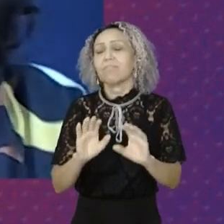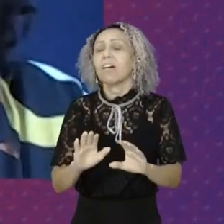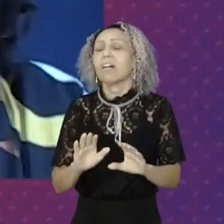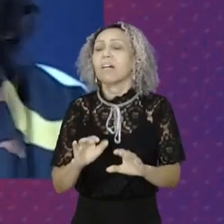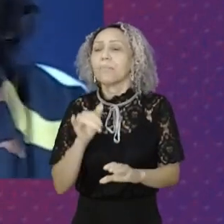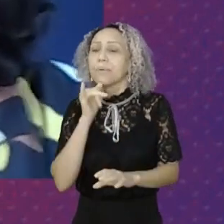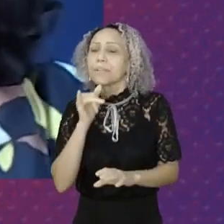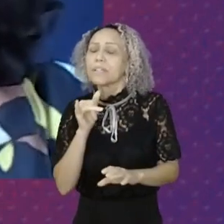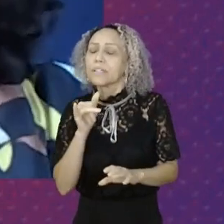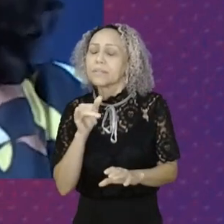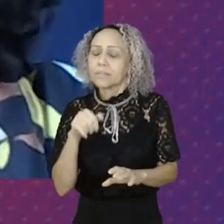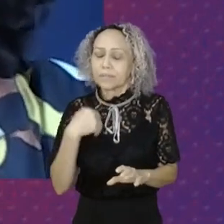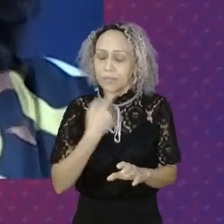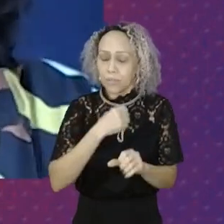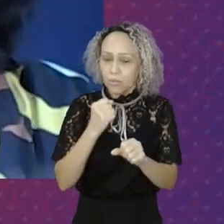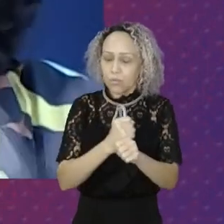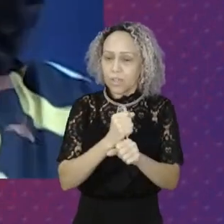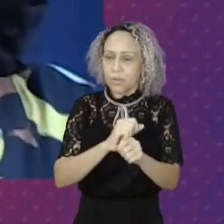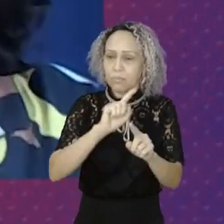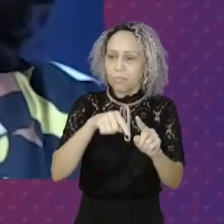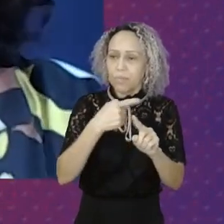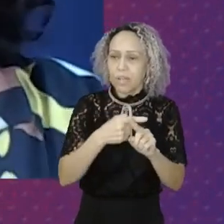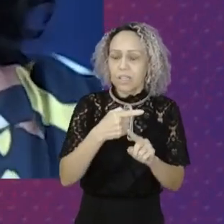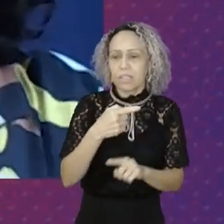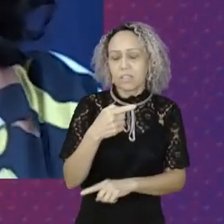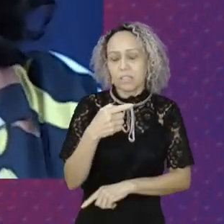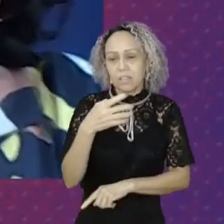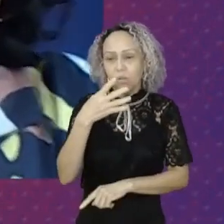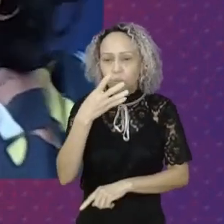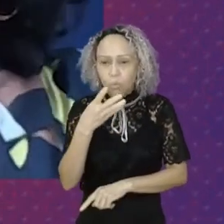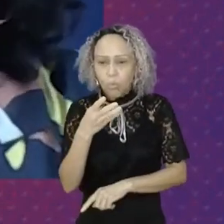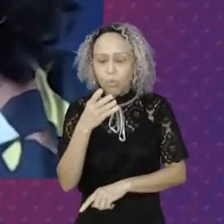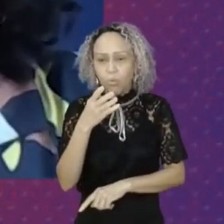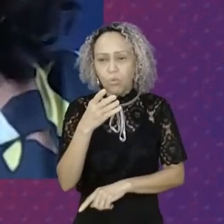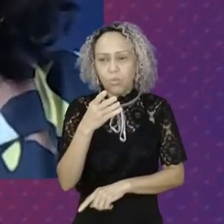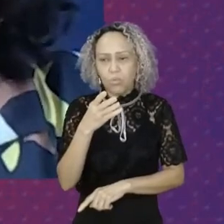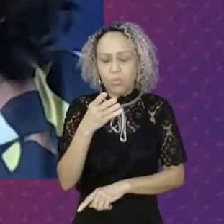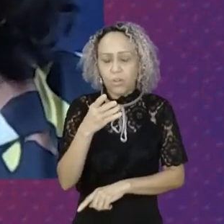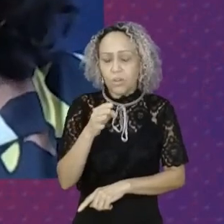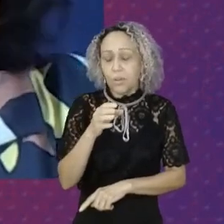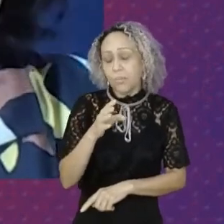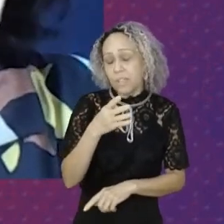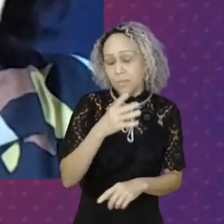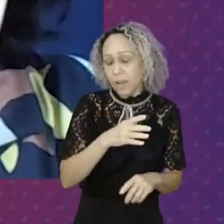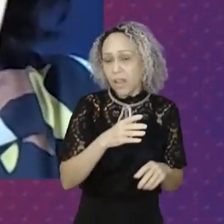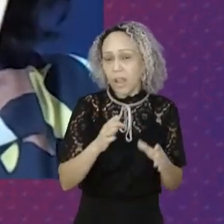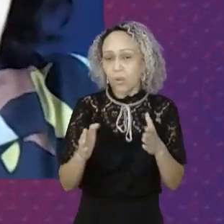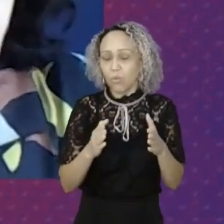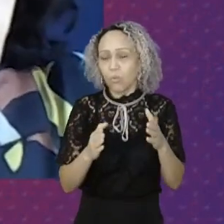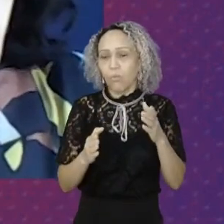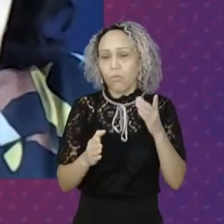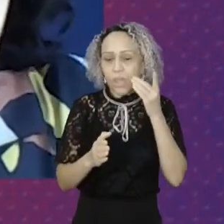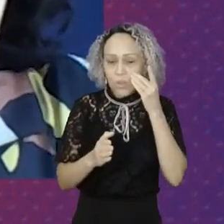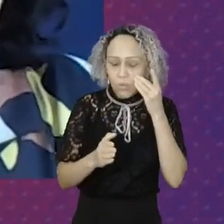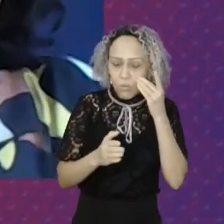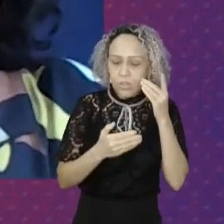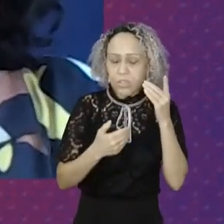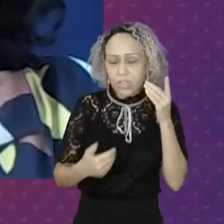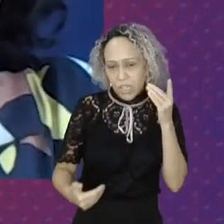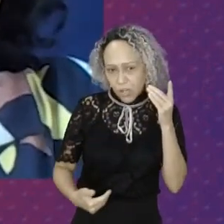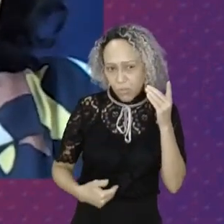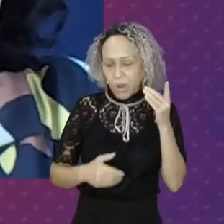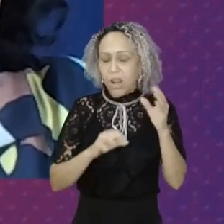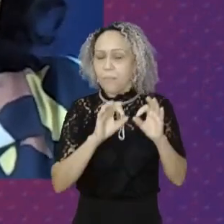criado lá no governo Dilma e que também acabou não tendo continuidade no governo